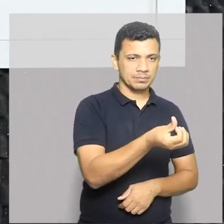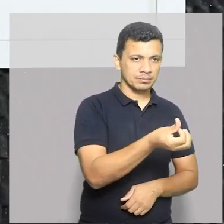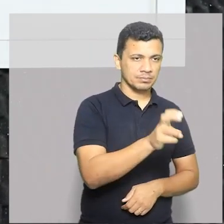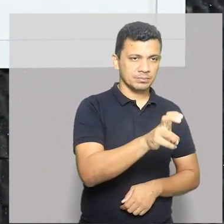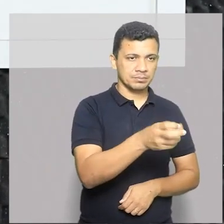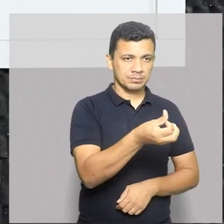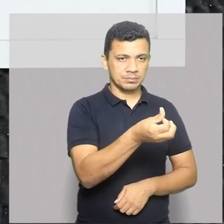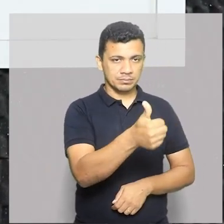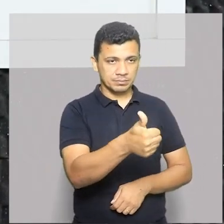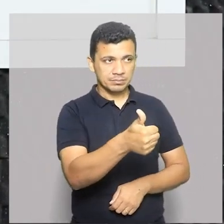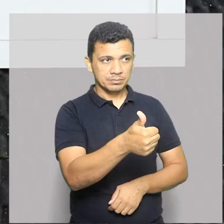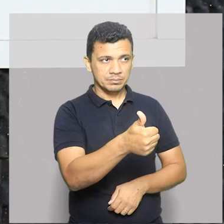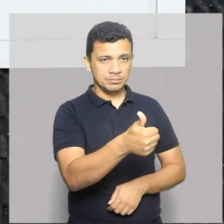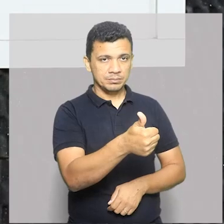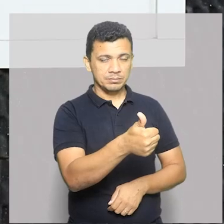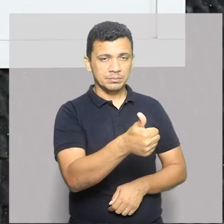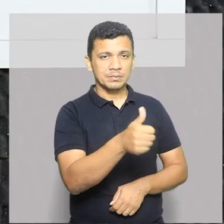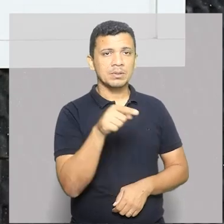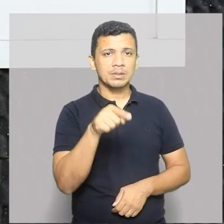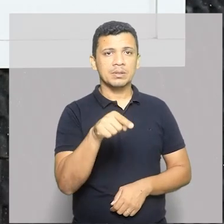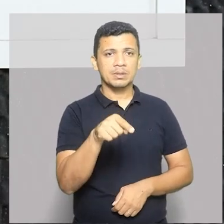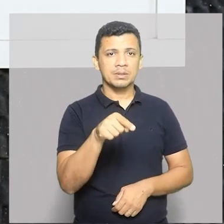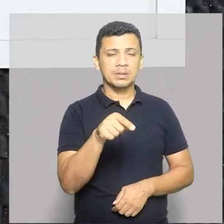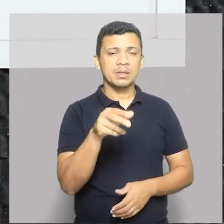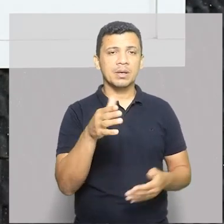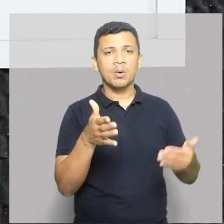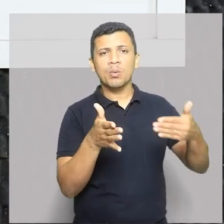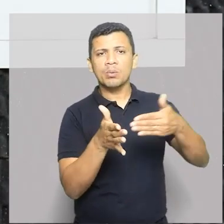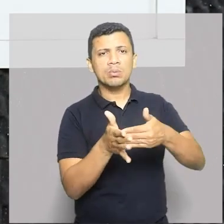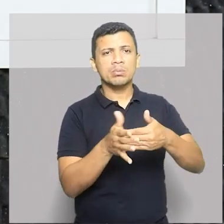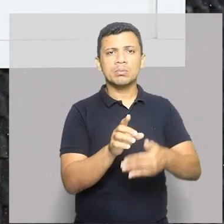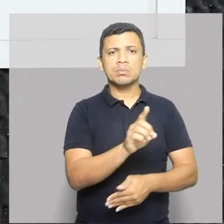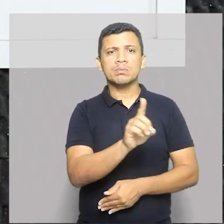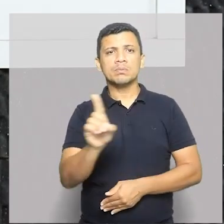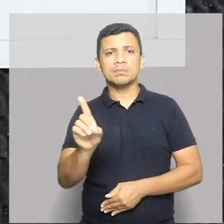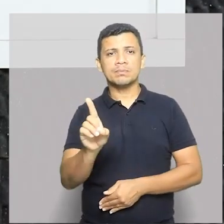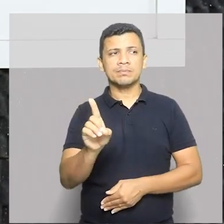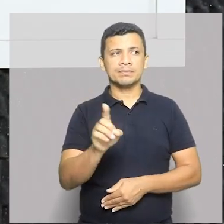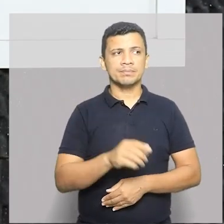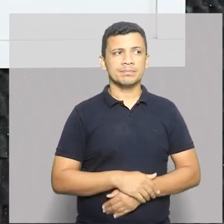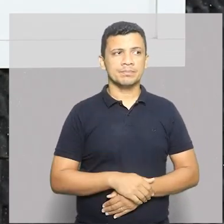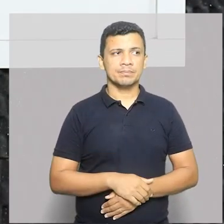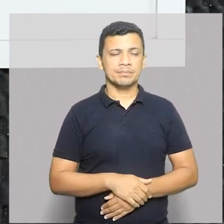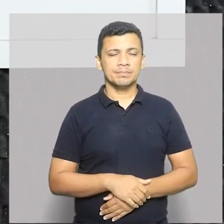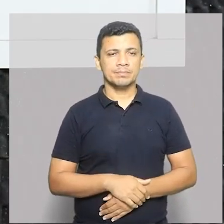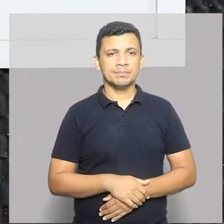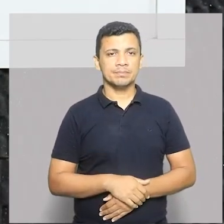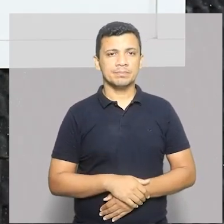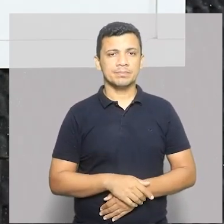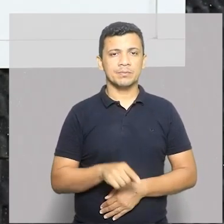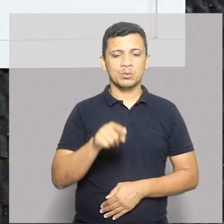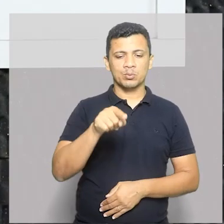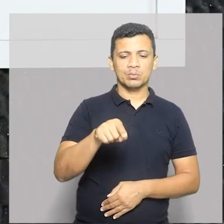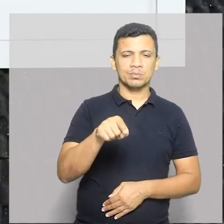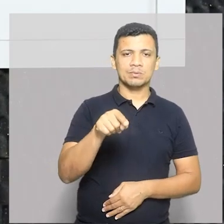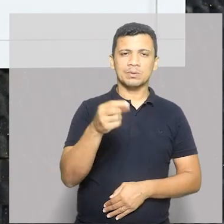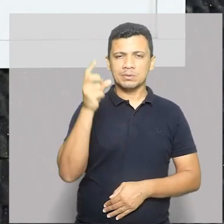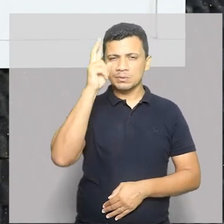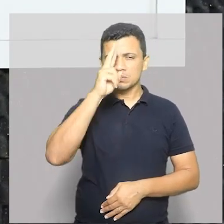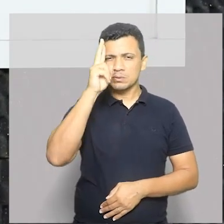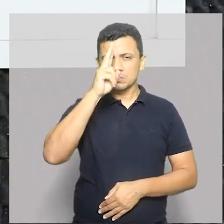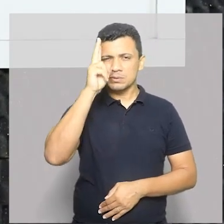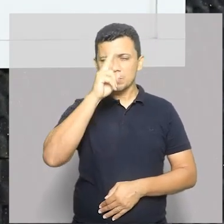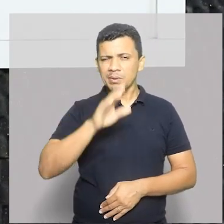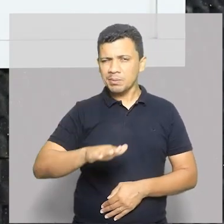6.561. Ó, quem é o algarismo das unidades? É sempre o que fica mais do lado direito. Unidade, dezena, centena, milhar. Lembra? Quando era